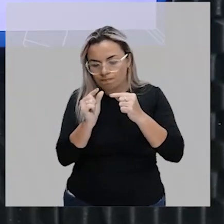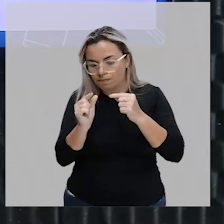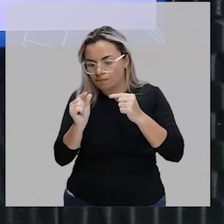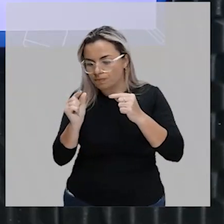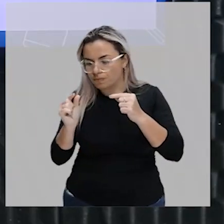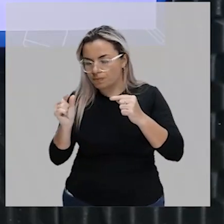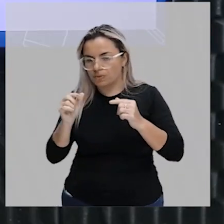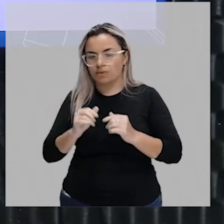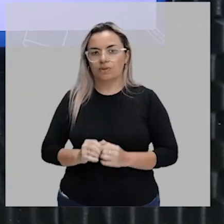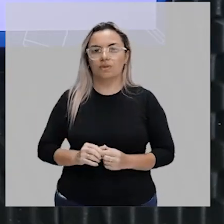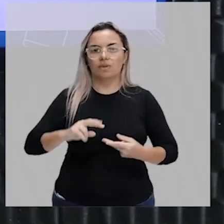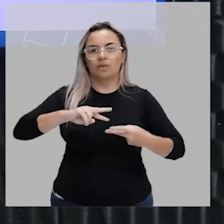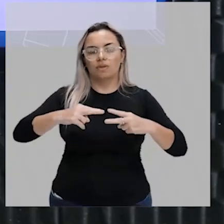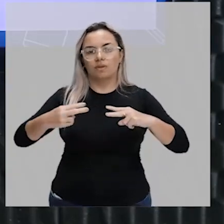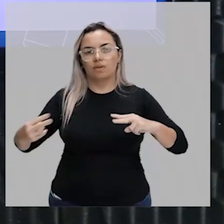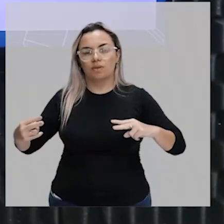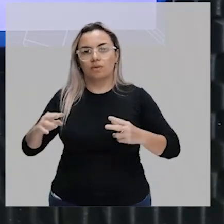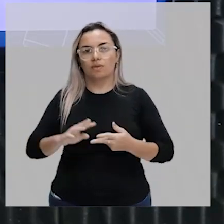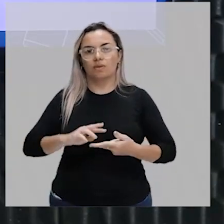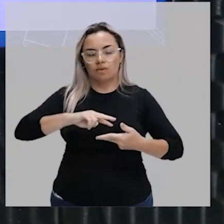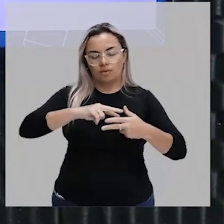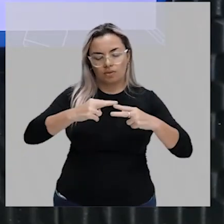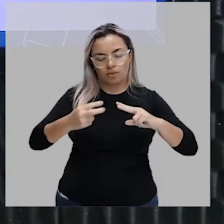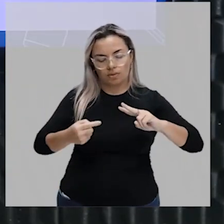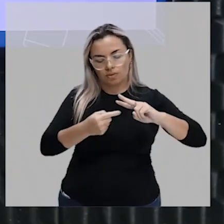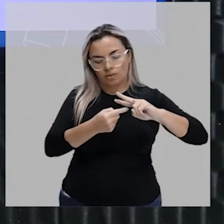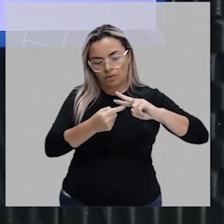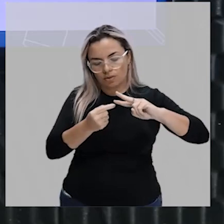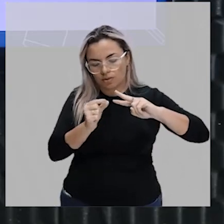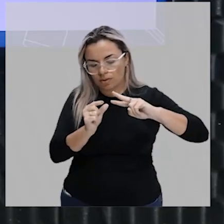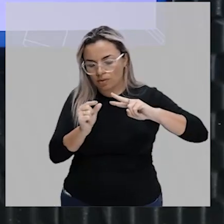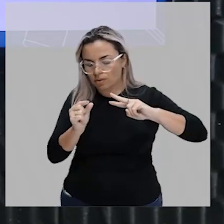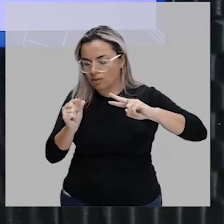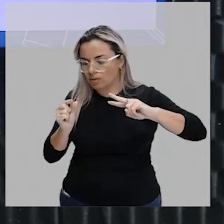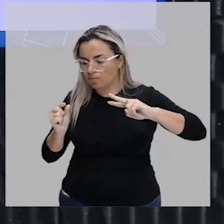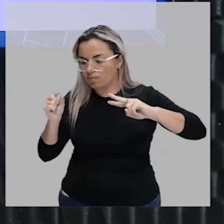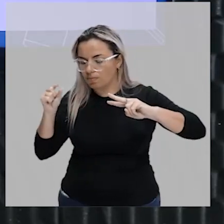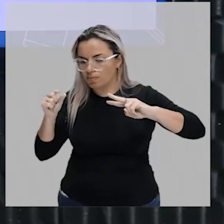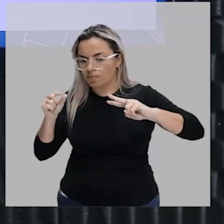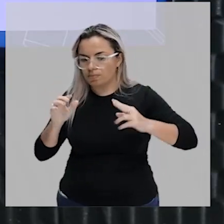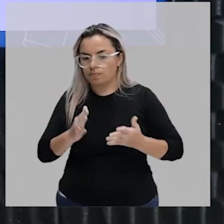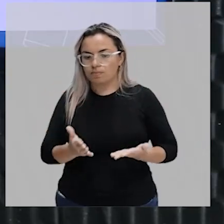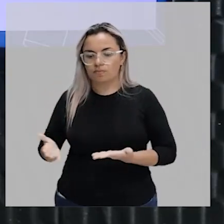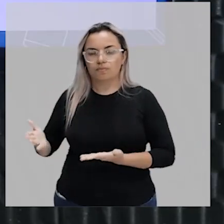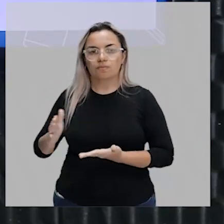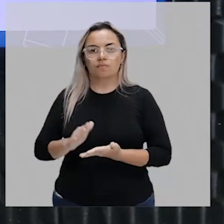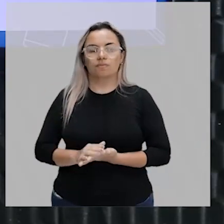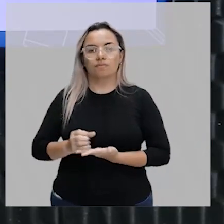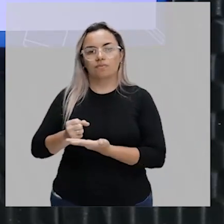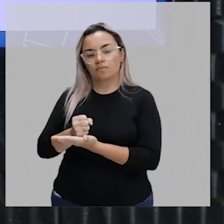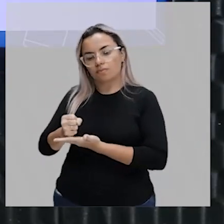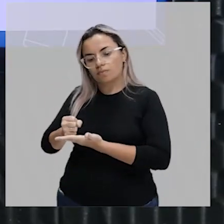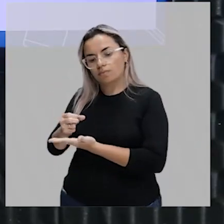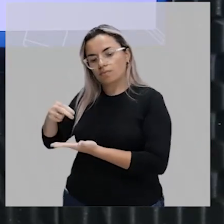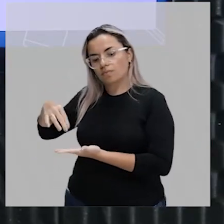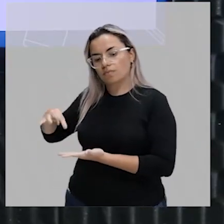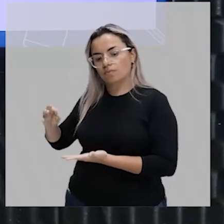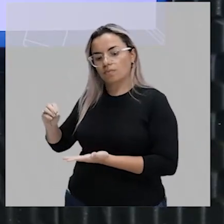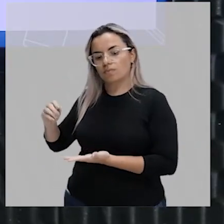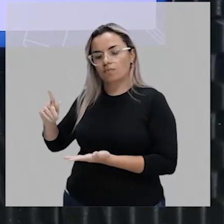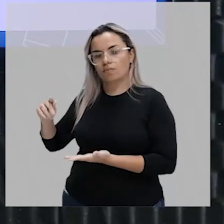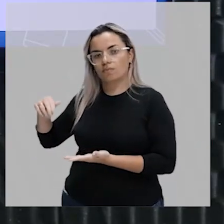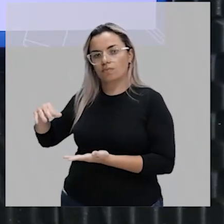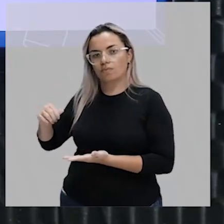informação genética. Então, a sequência dos nossos genes ela é codificada por essas bases nitrogenadas aqui. E